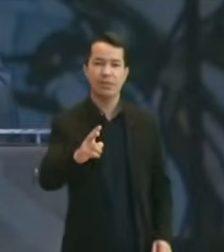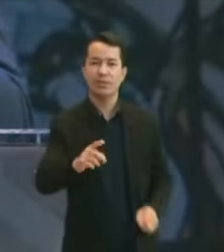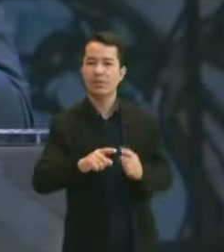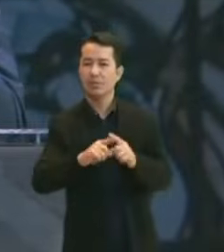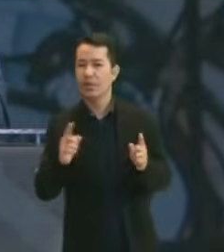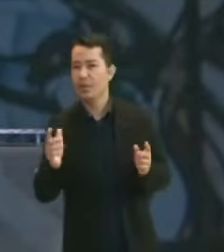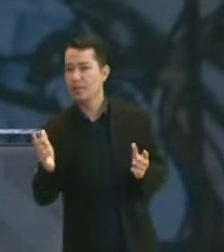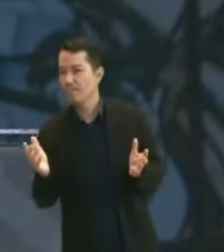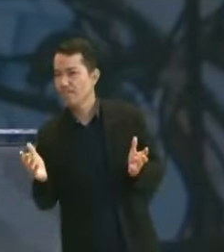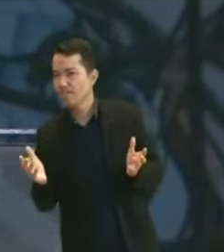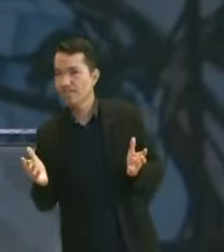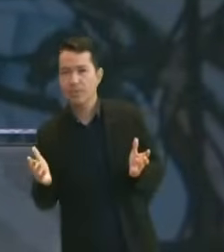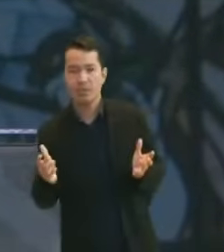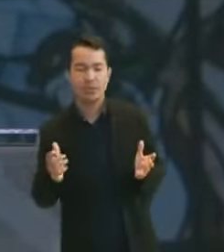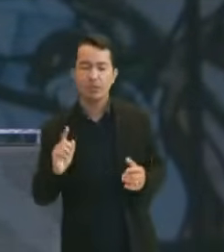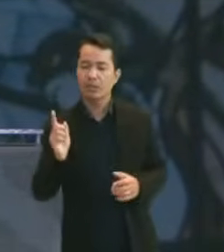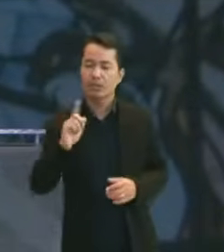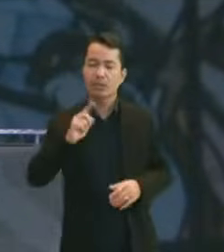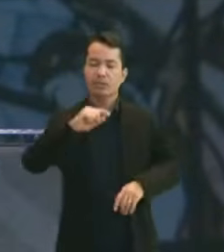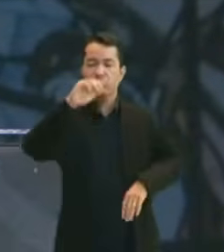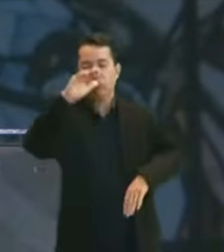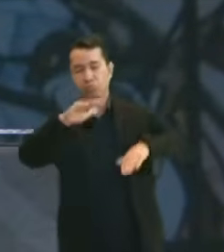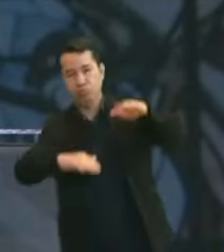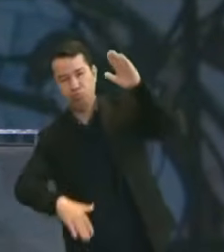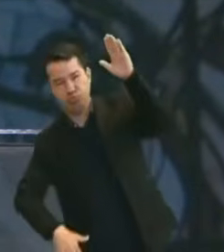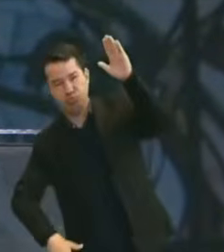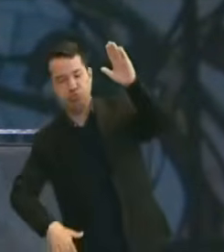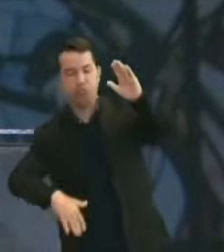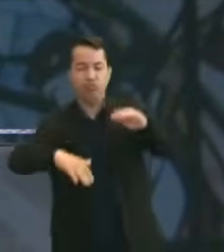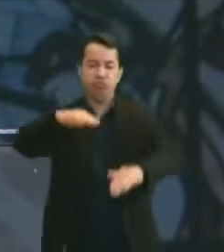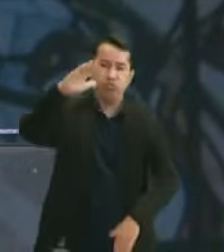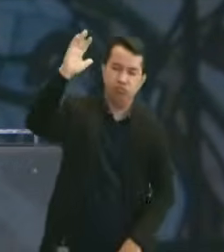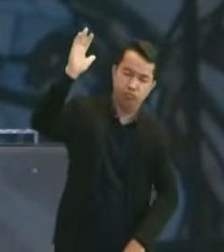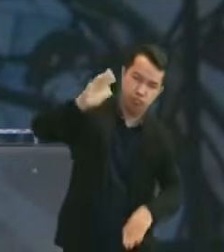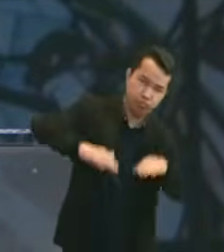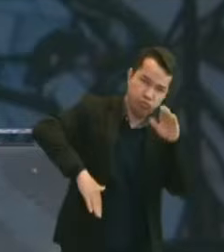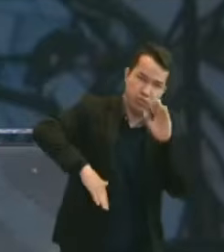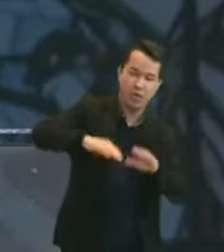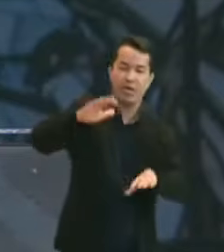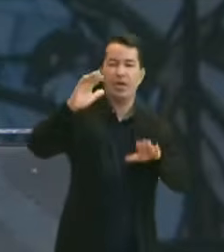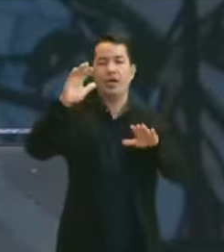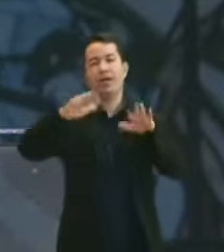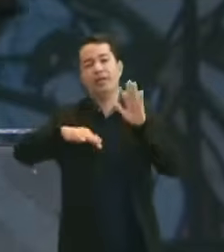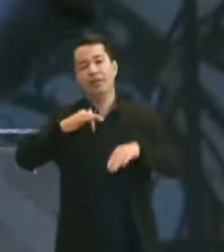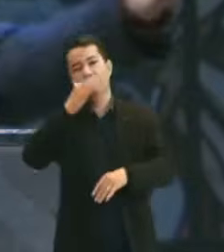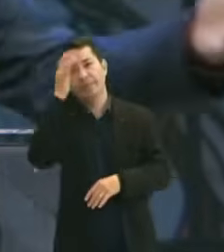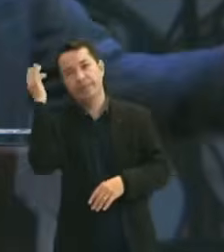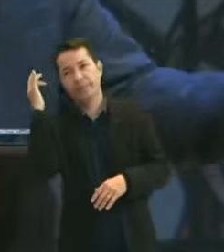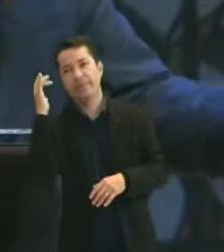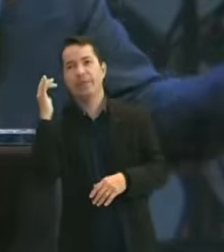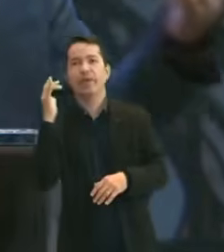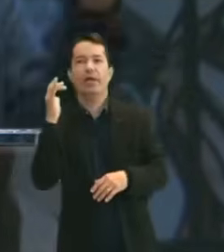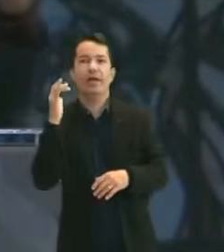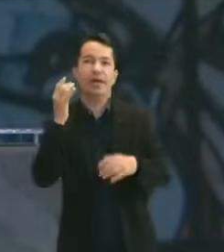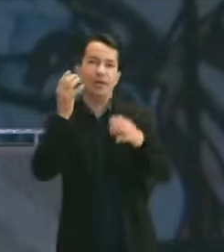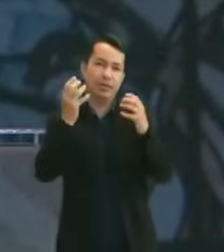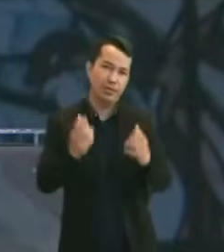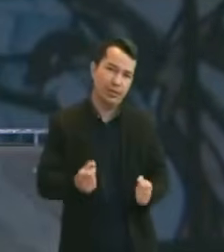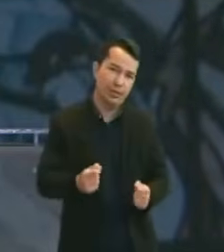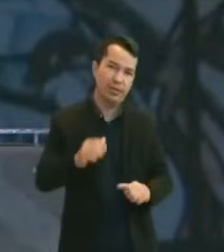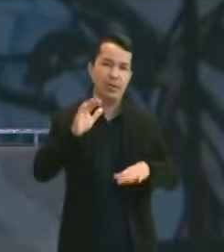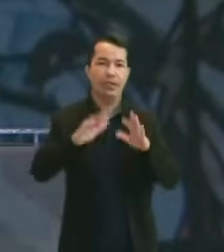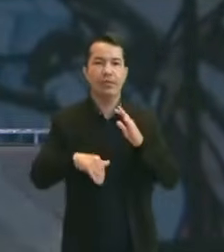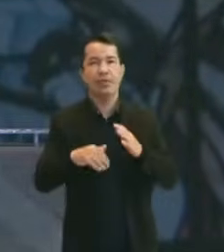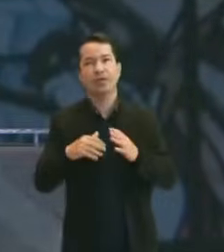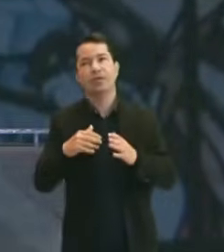mais parecido com os altos e baixos da vida, porque você está acompanhando a vida de alguém. Então as pessoas às vezes dão 2 passos para frente, às vezes ela dá 1 passo